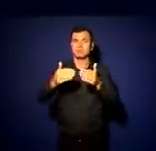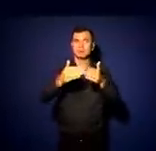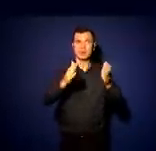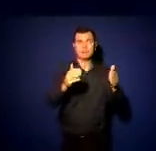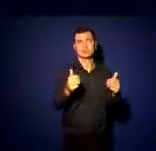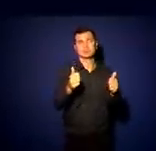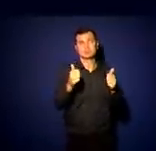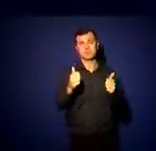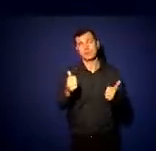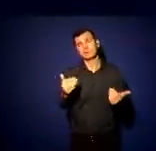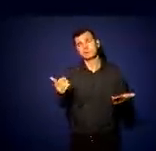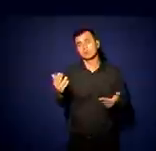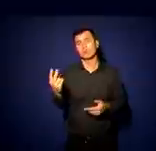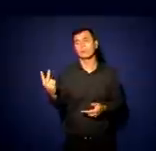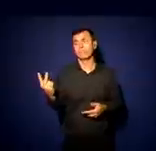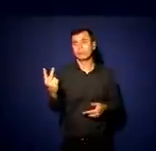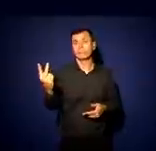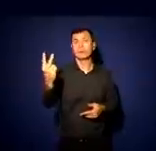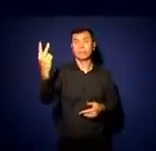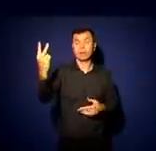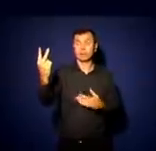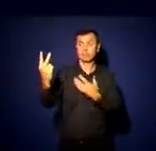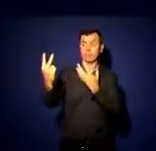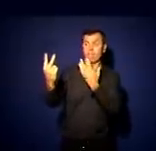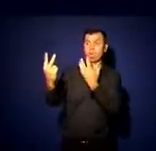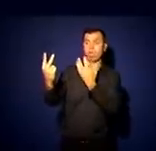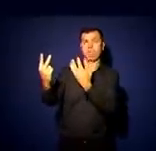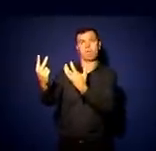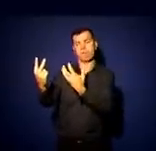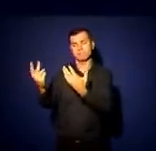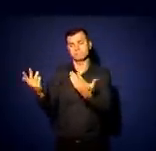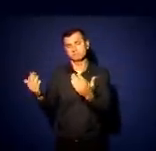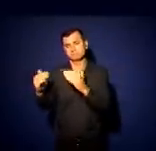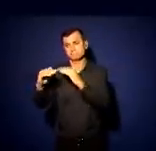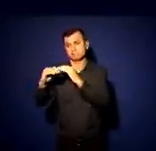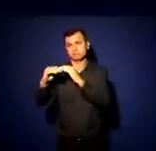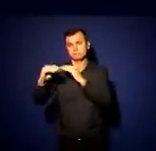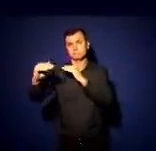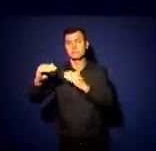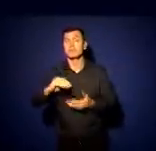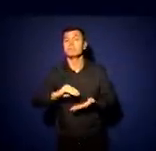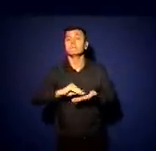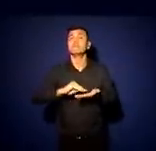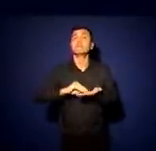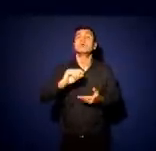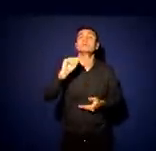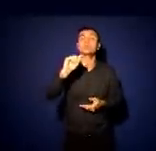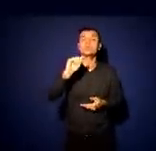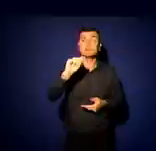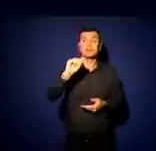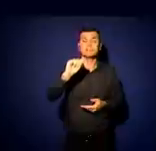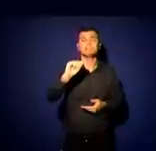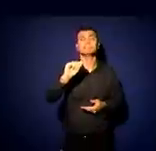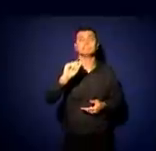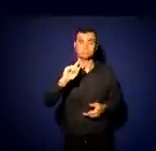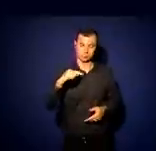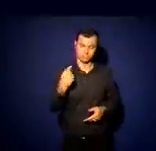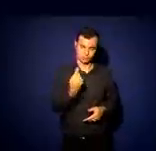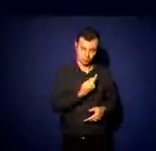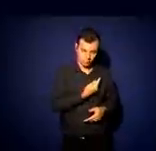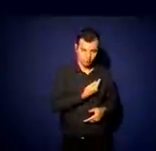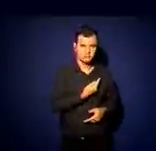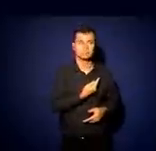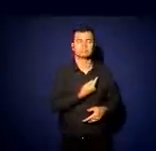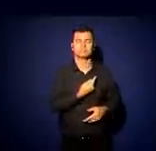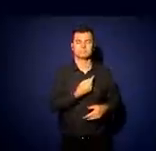tem um valor eixo que é realmente atrativo parece assimétrico O que falta para dar convicção confiança é a gente fazer o nosso dever de